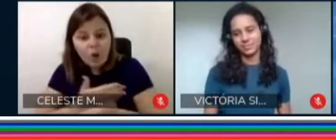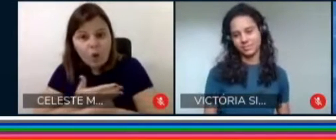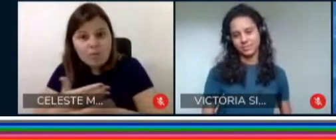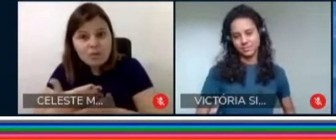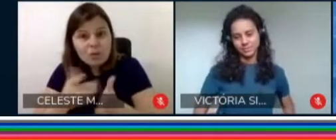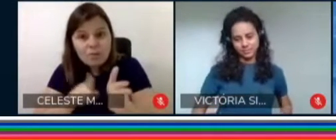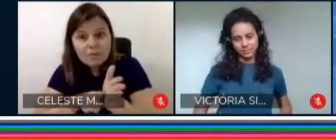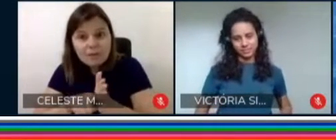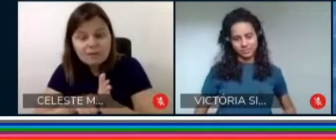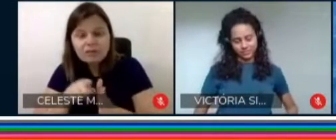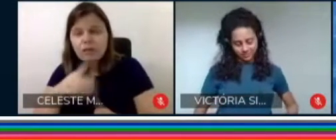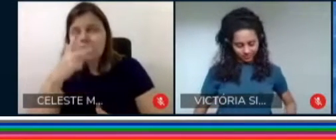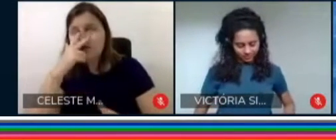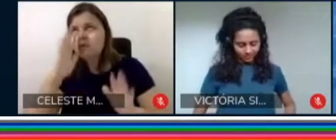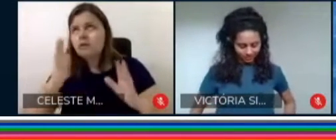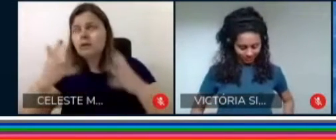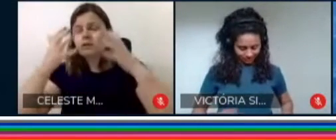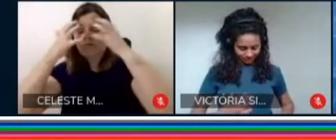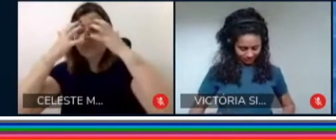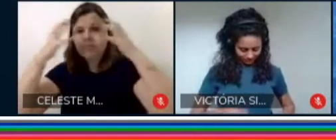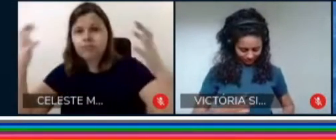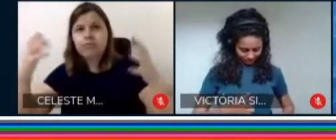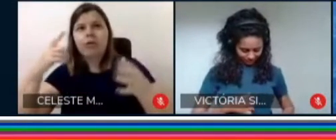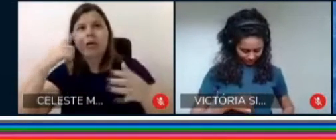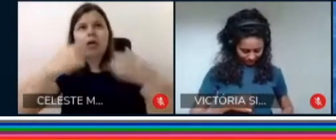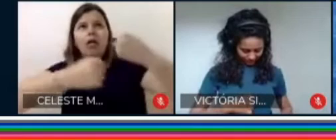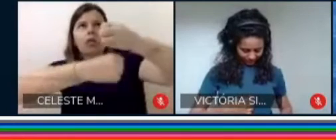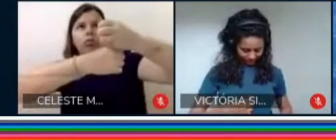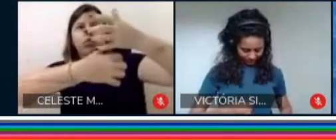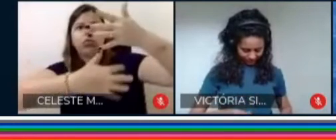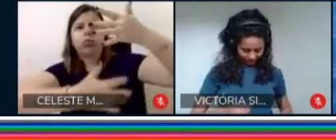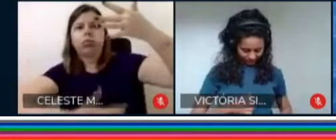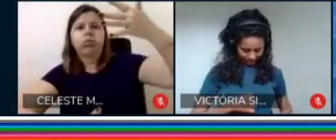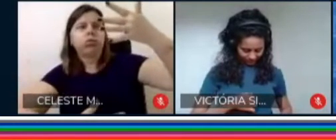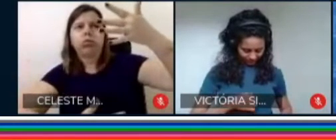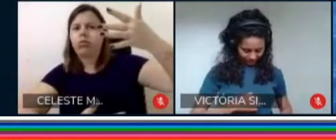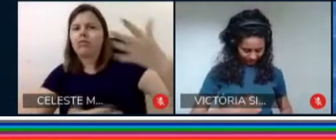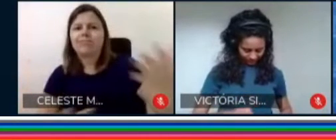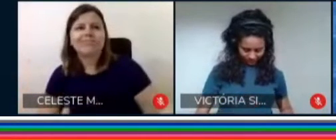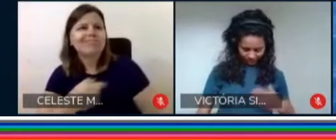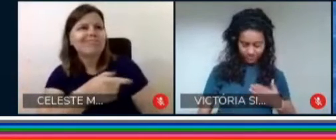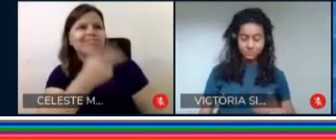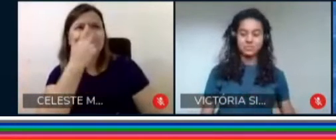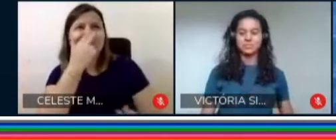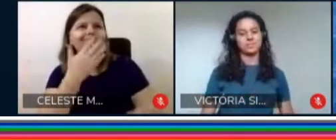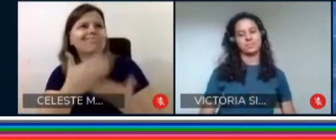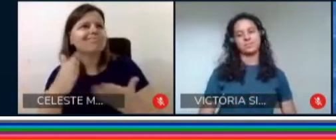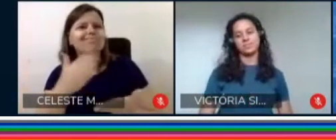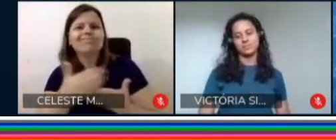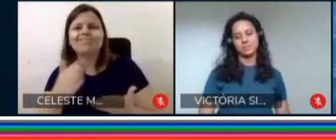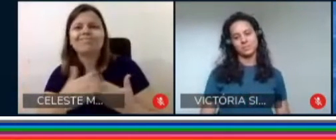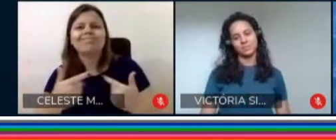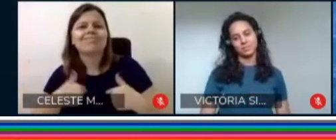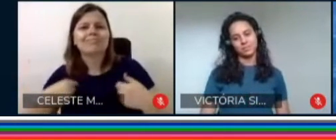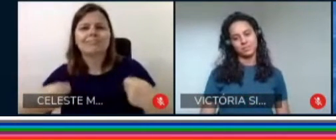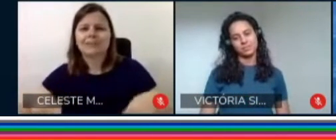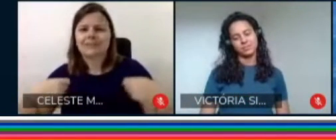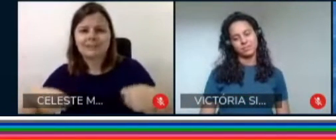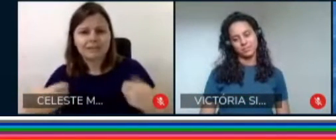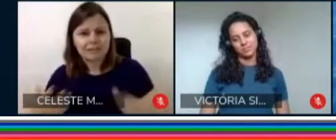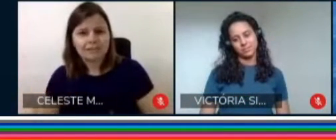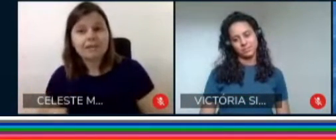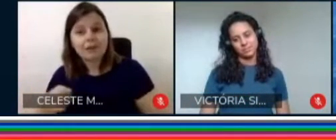já está de saco cheio de ver tal coisa, tal assunto, que sabe que não vai responder para aquilo que você está precisando. Fazer